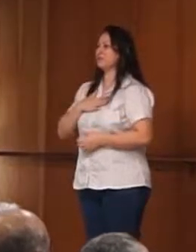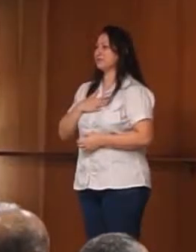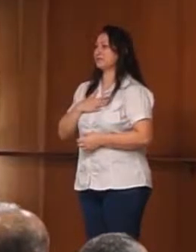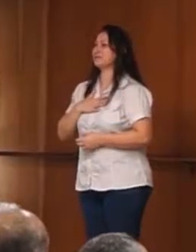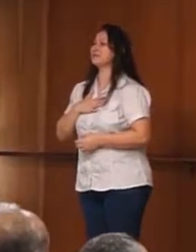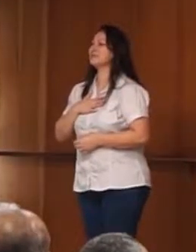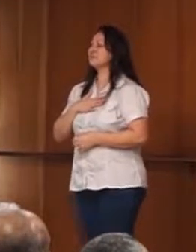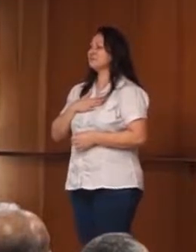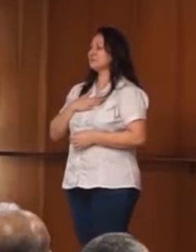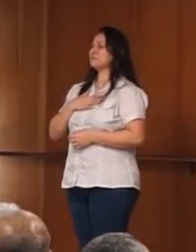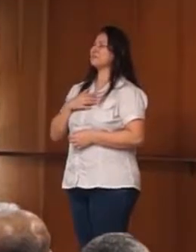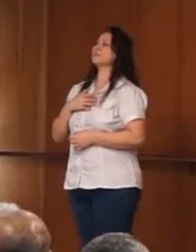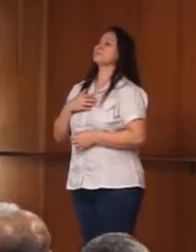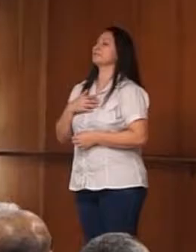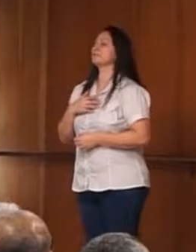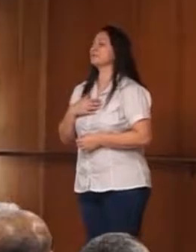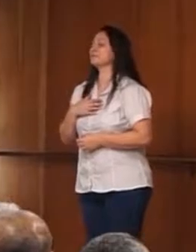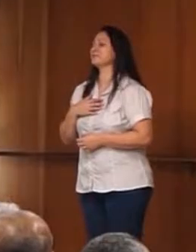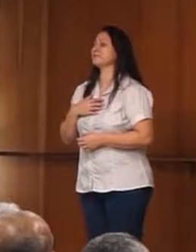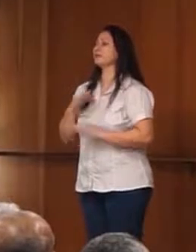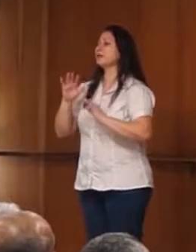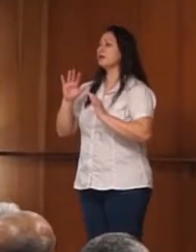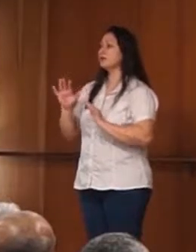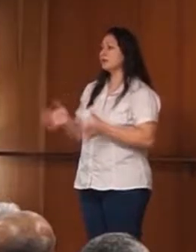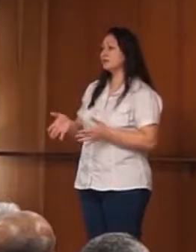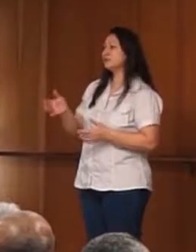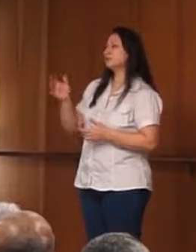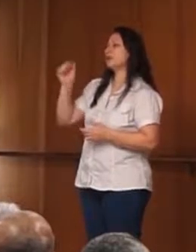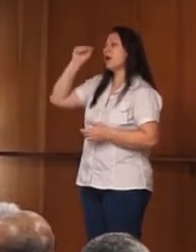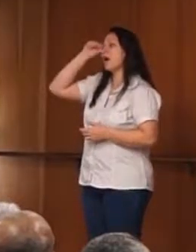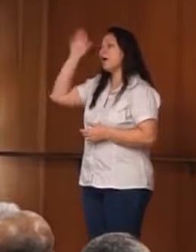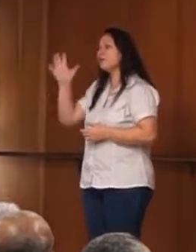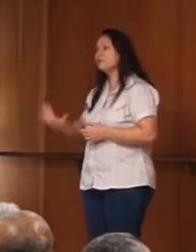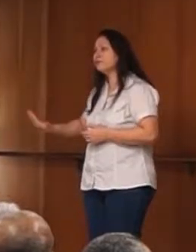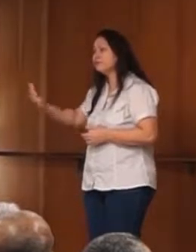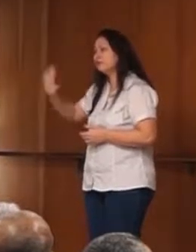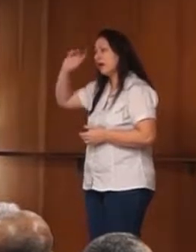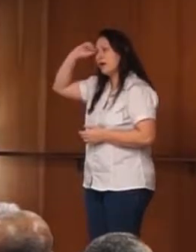obviamente, afrodescendente, tanto do parto de pai como do parto da mãe,